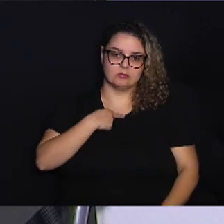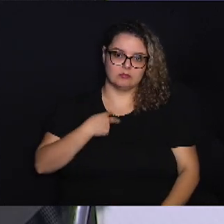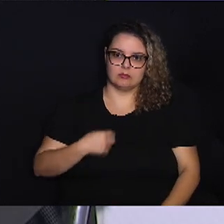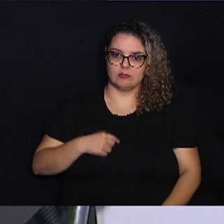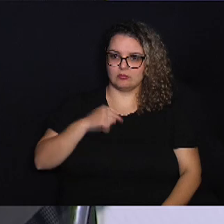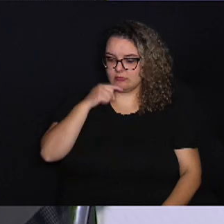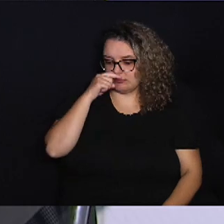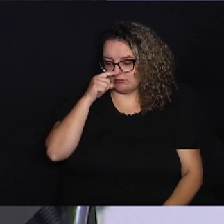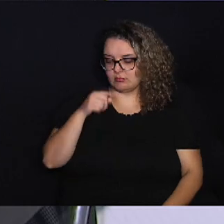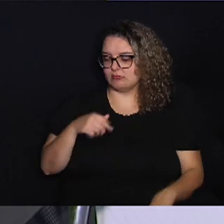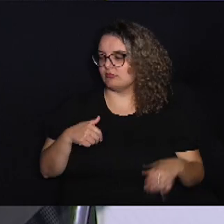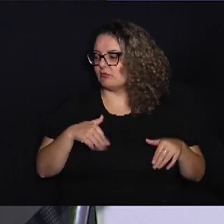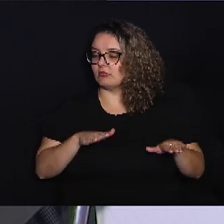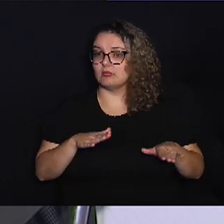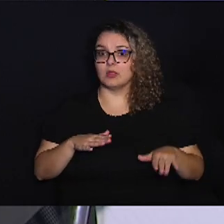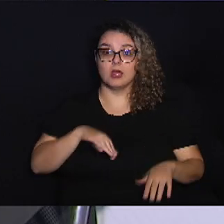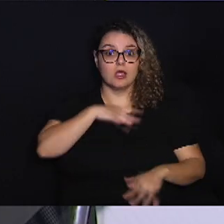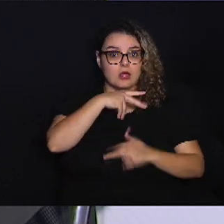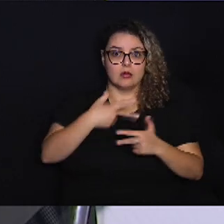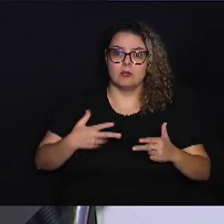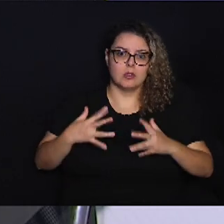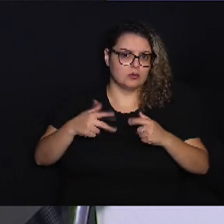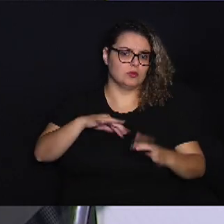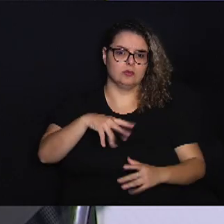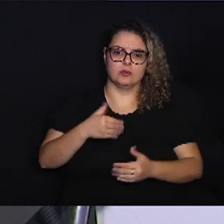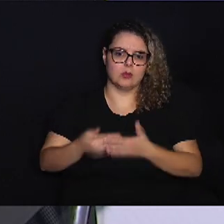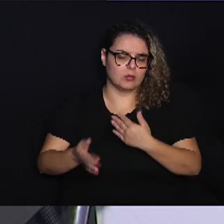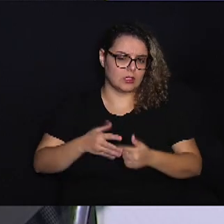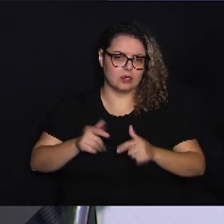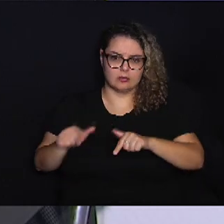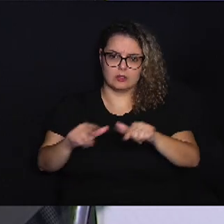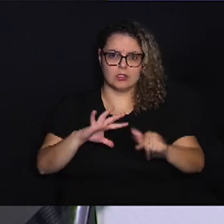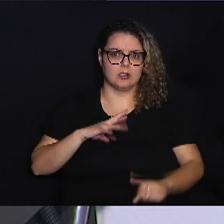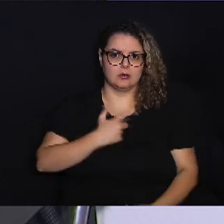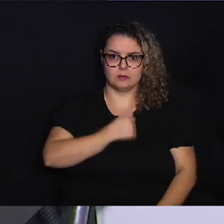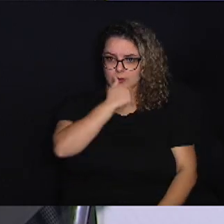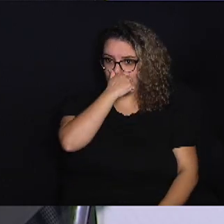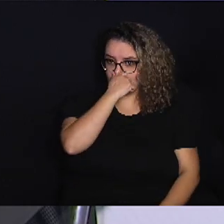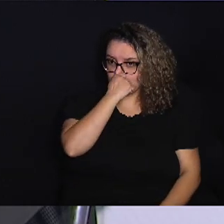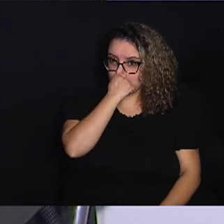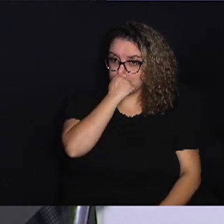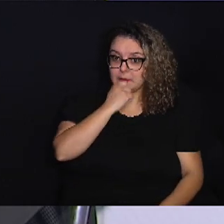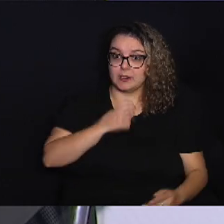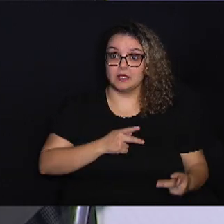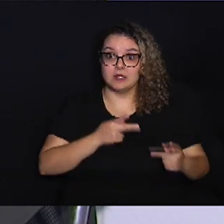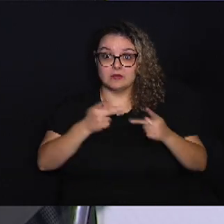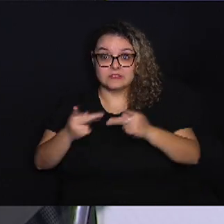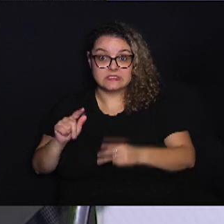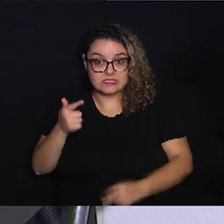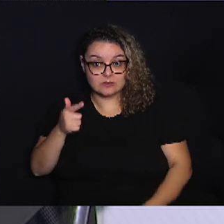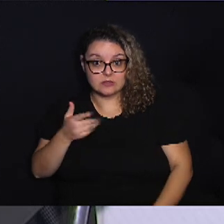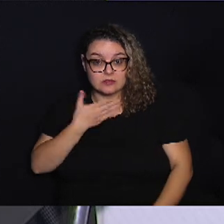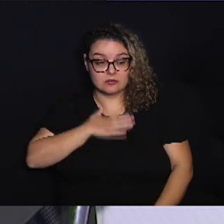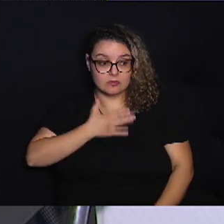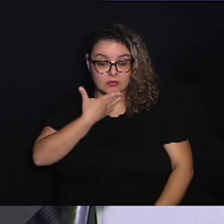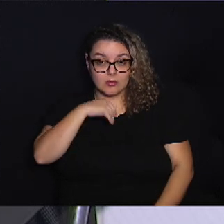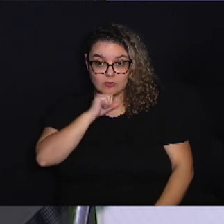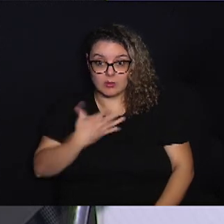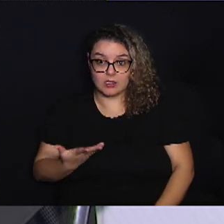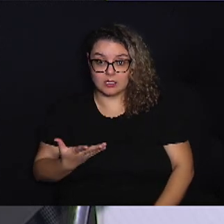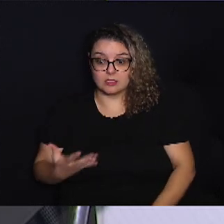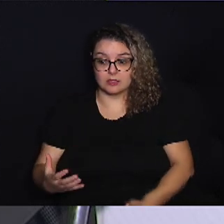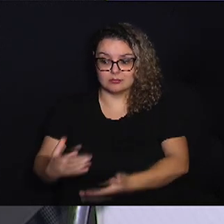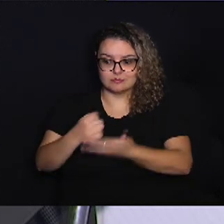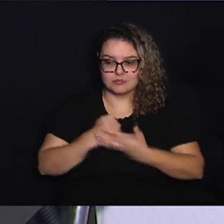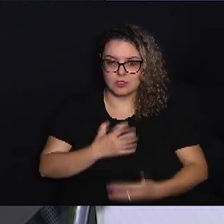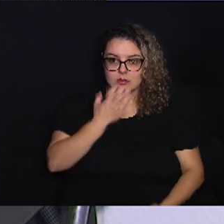Animais tem no mundo inteiro, aonde a gente quiser resgatar. Uma vez fui visitar meu pai em Goiânia, voltei com um cachorro, né? Então assim, não é uma